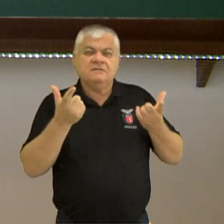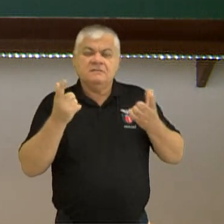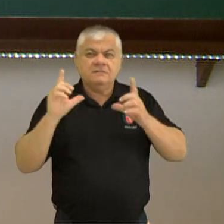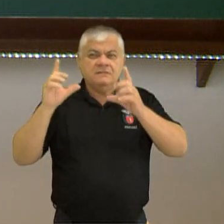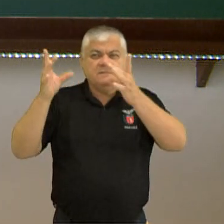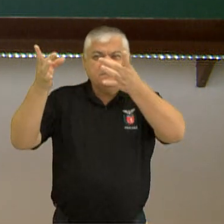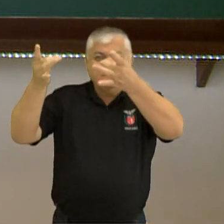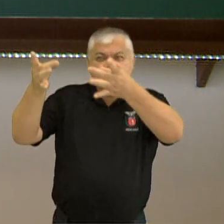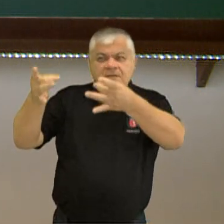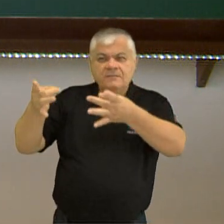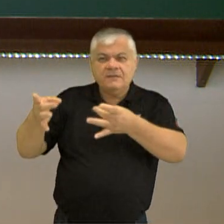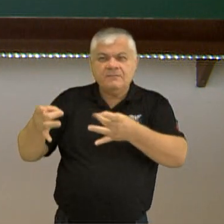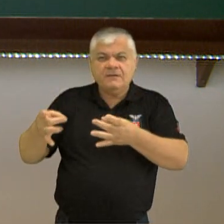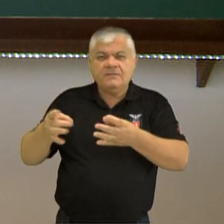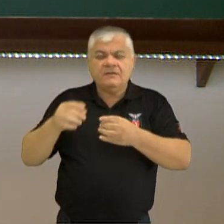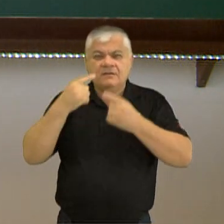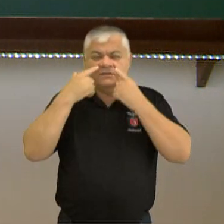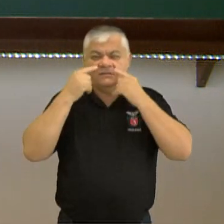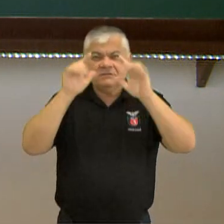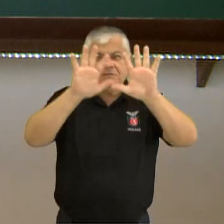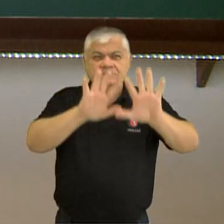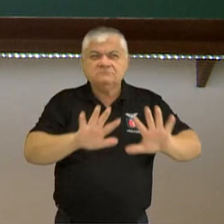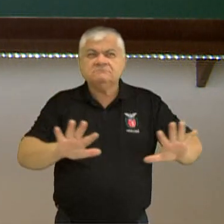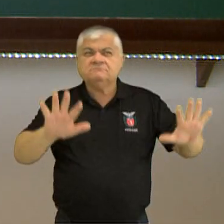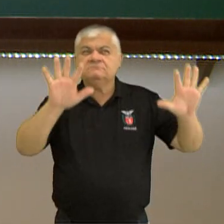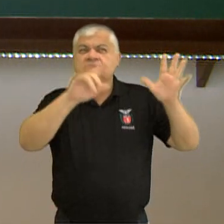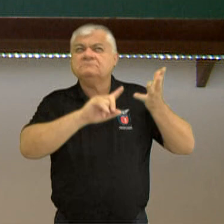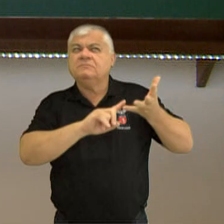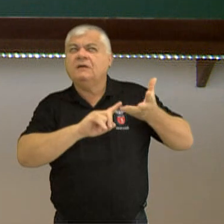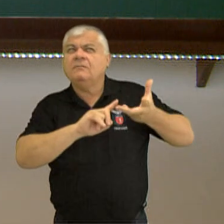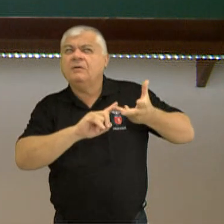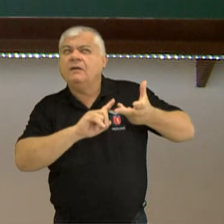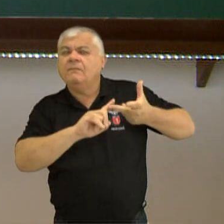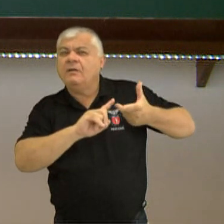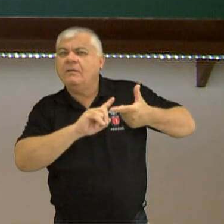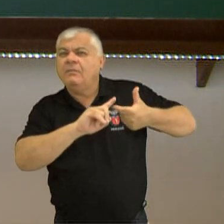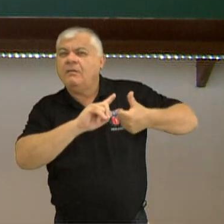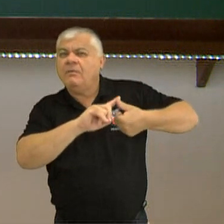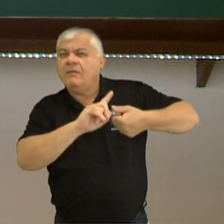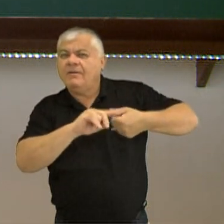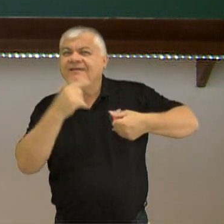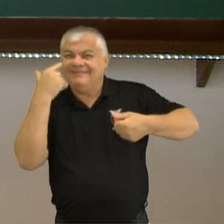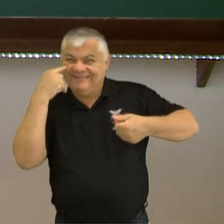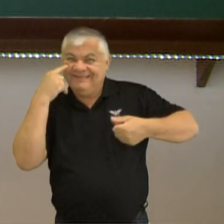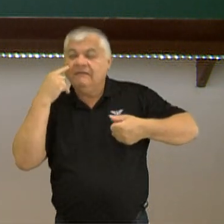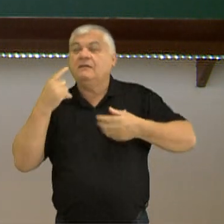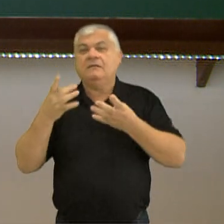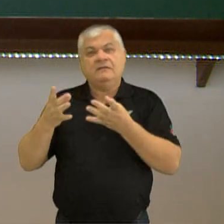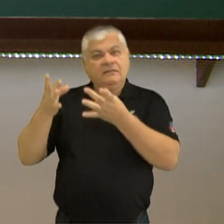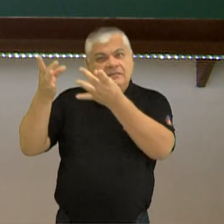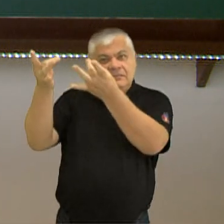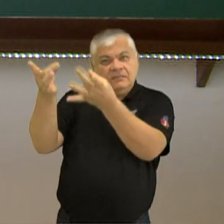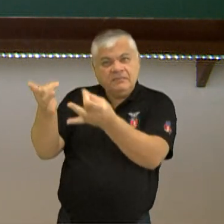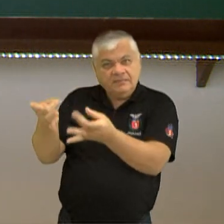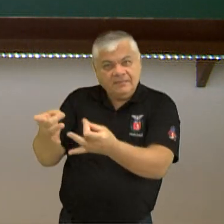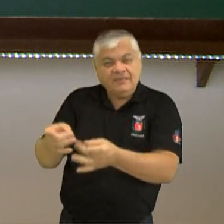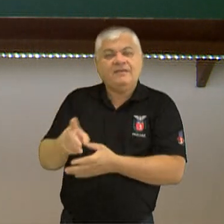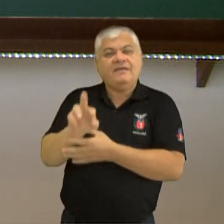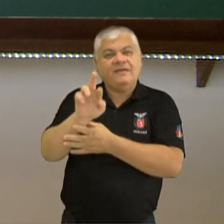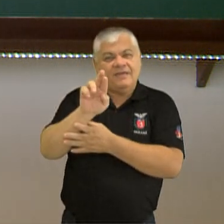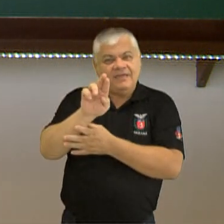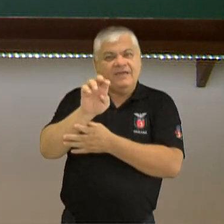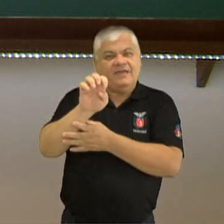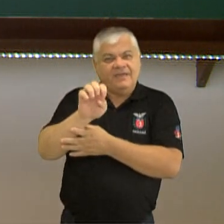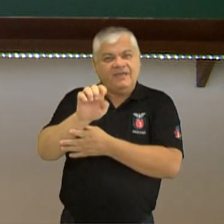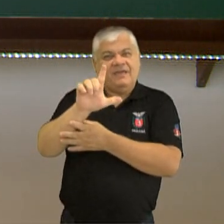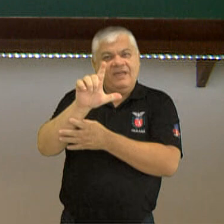enxergando um objeto retangular, de cor branca, com letras. Ó, estou descrevendo. Por se tratar de um